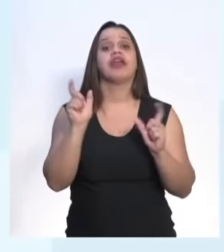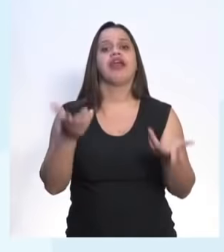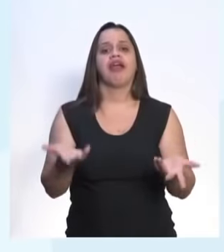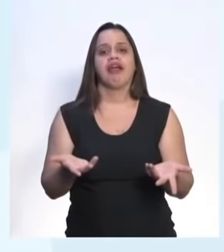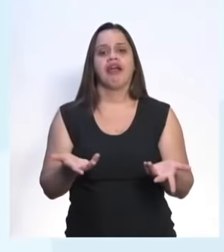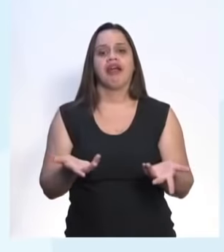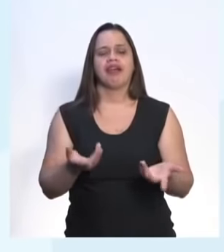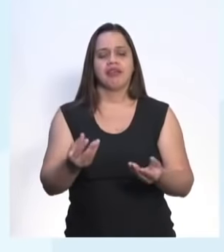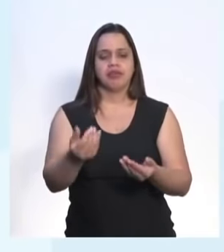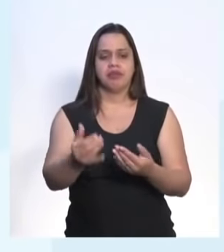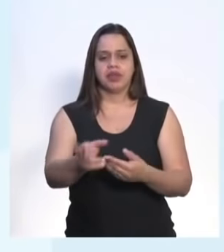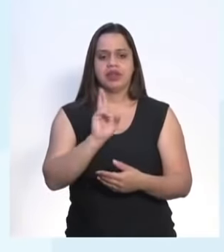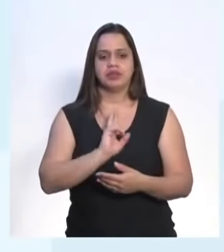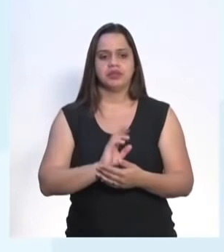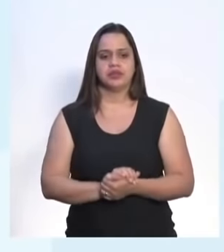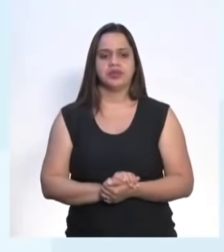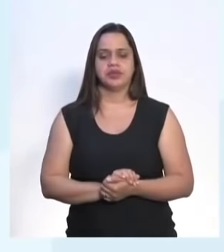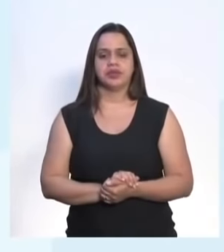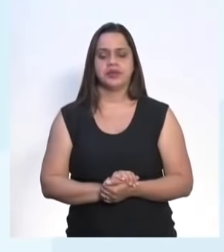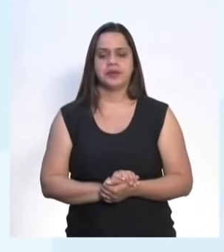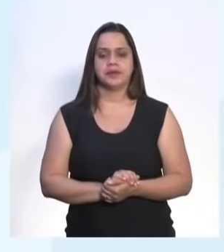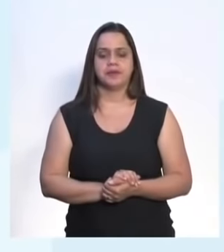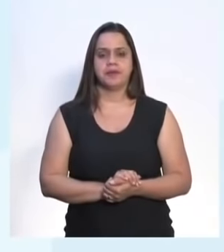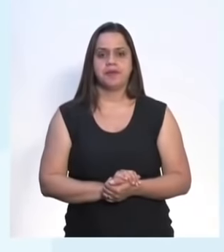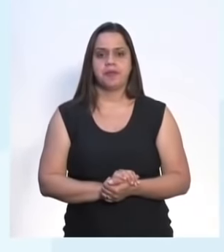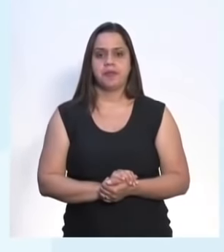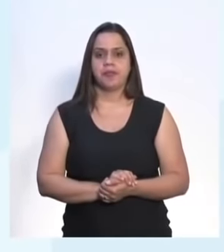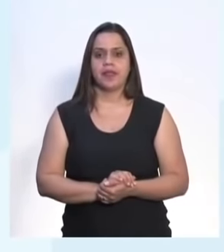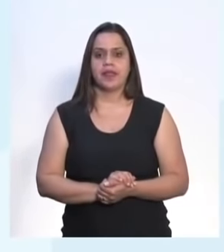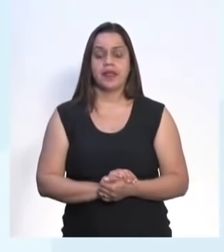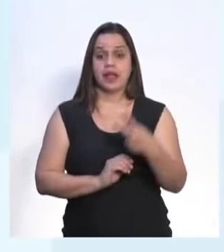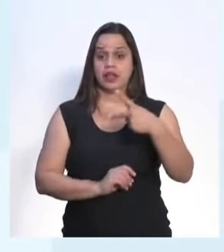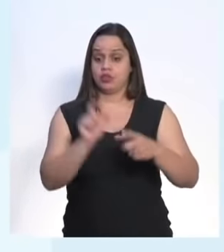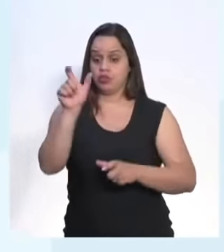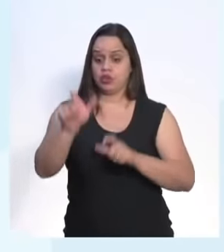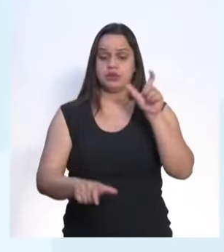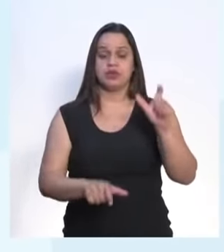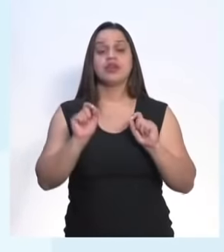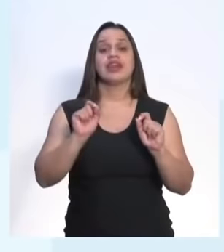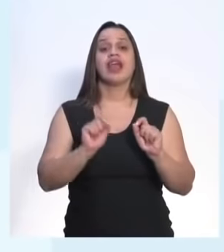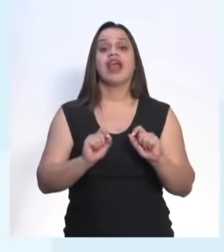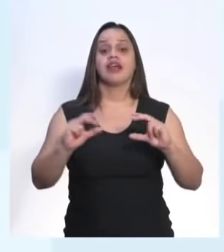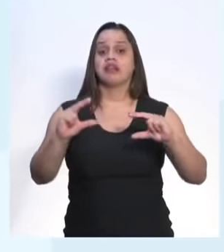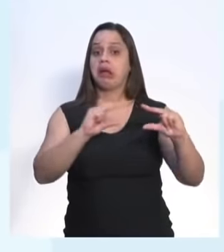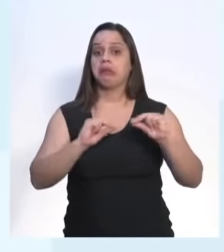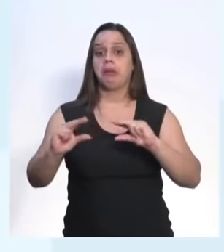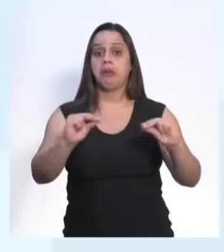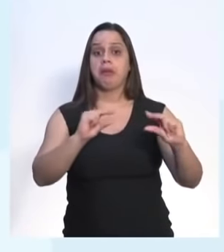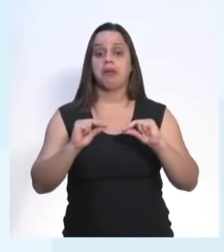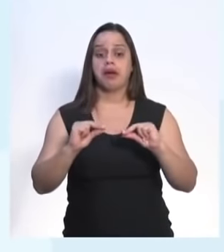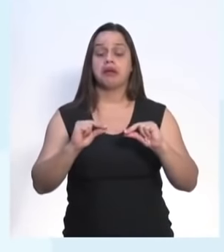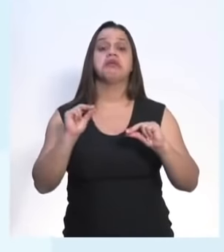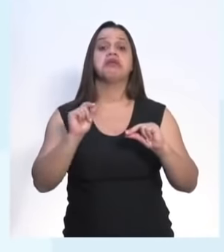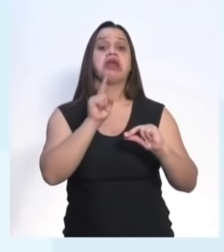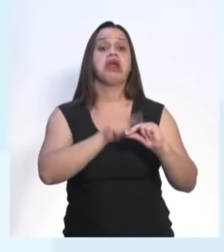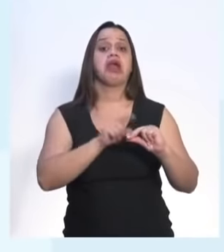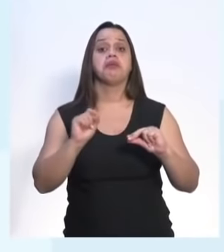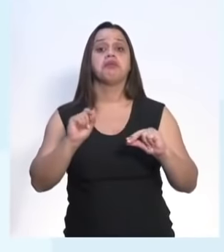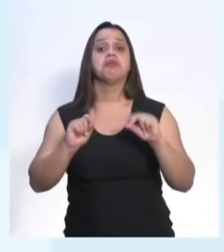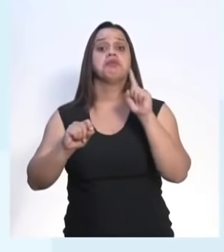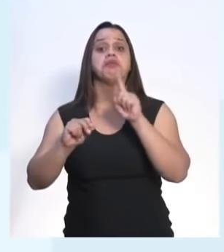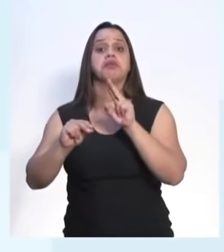Pois é. Coloca pra Pro. E aí, gente? Quem são as pessoas que estão falando? Temos duas pessoas aí, é um